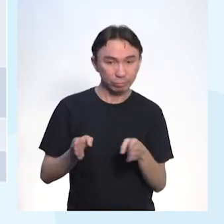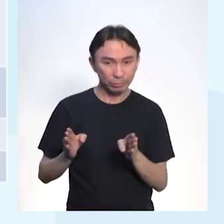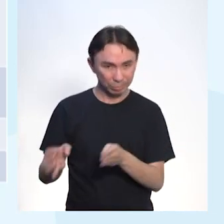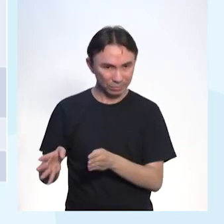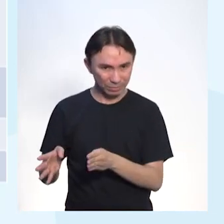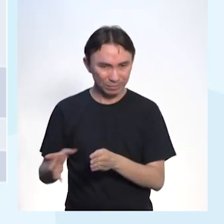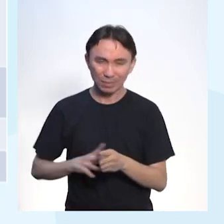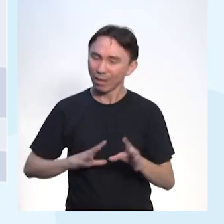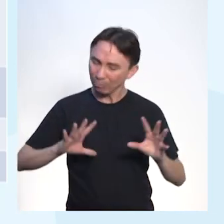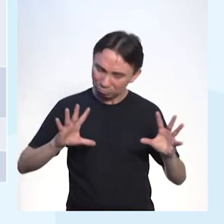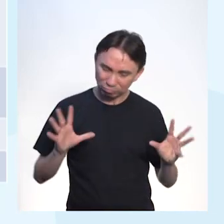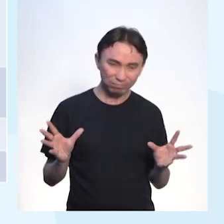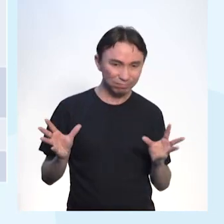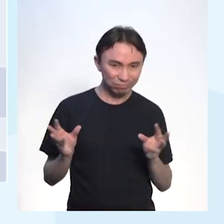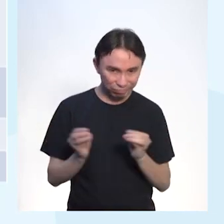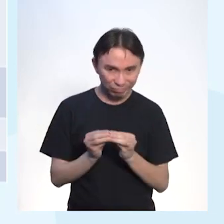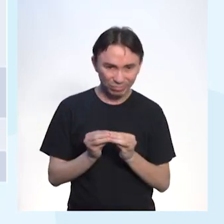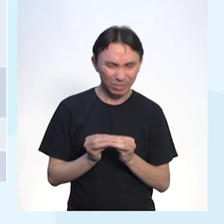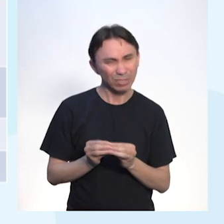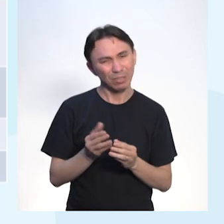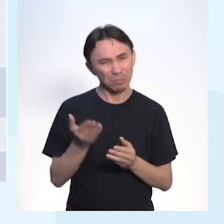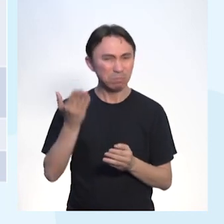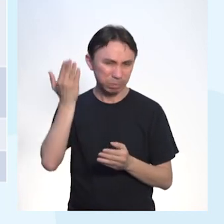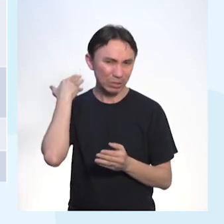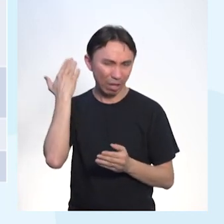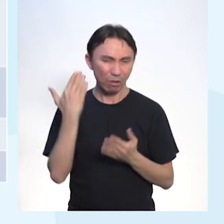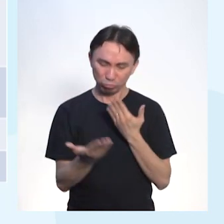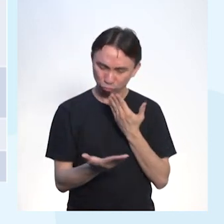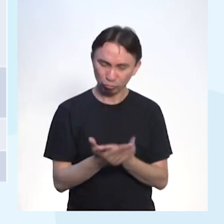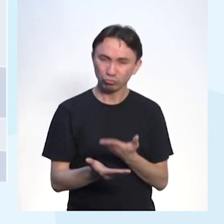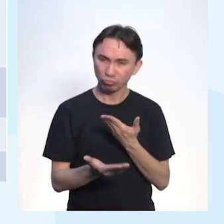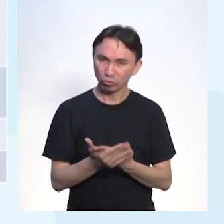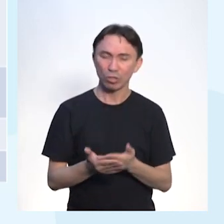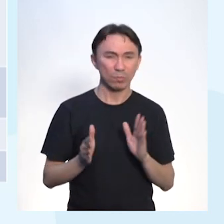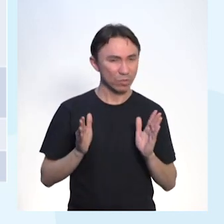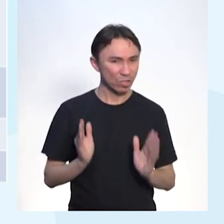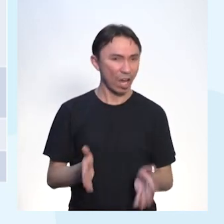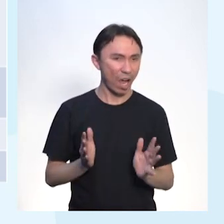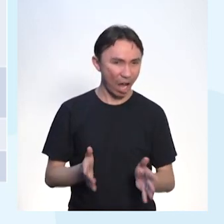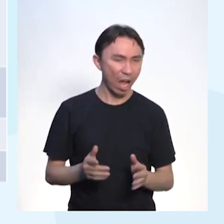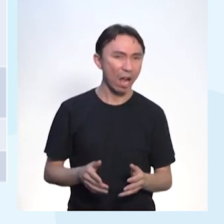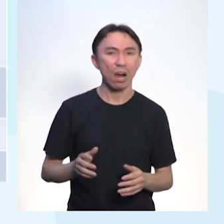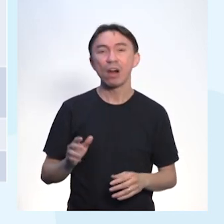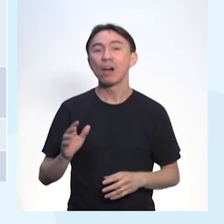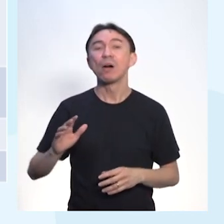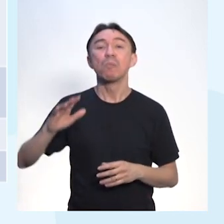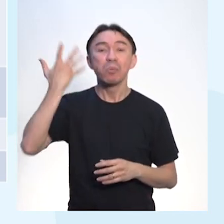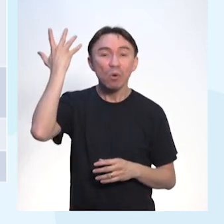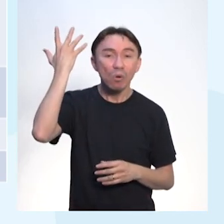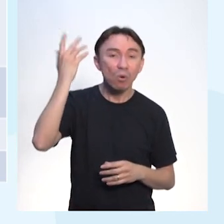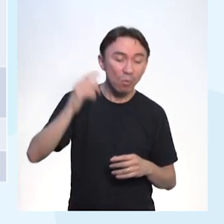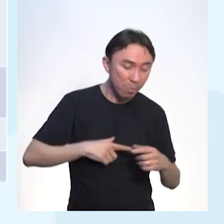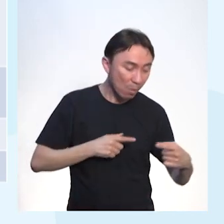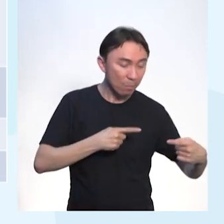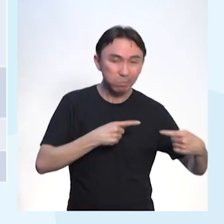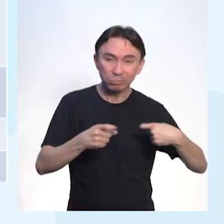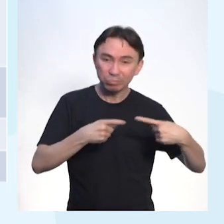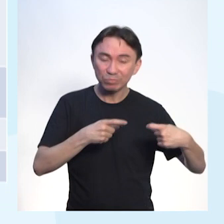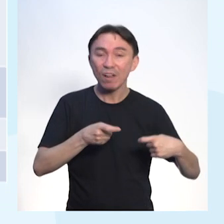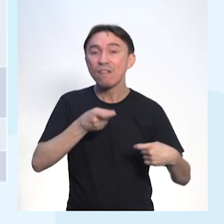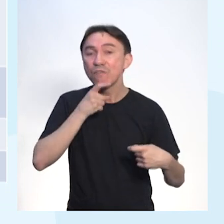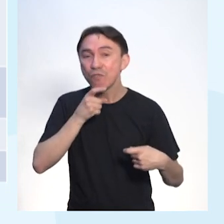bem curta do que nós já estudamos acerca dos desdobramentos da Guerra Fria,